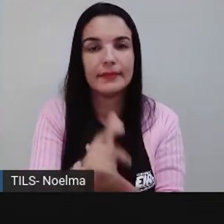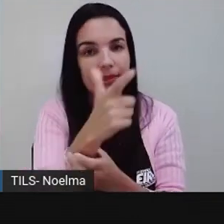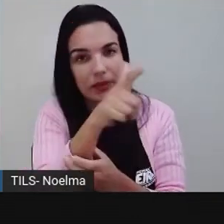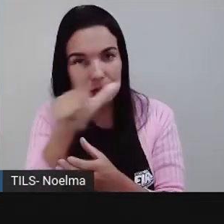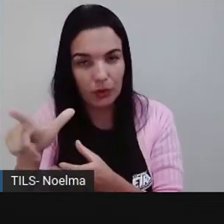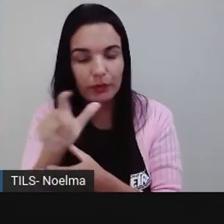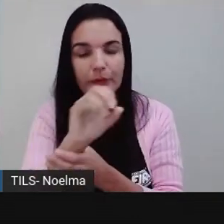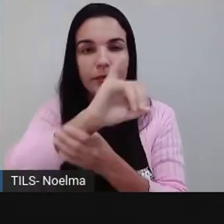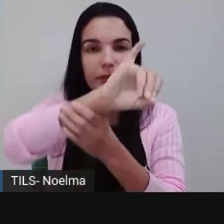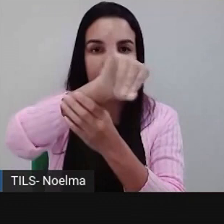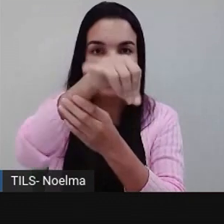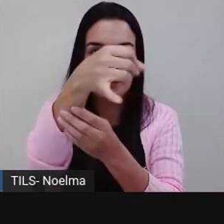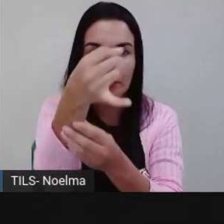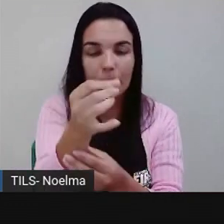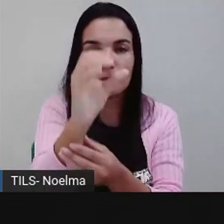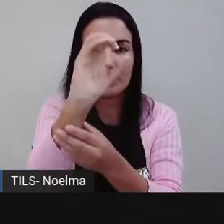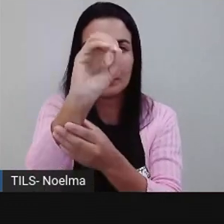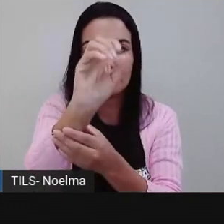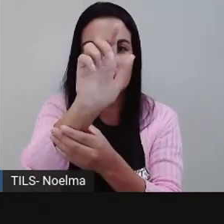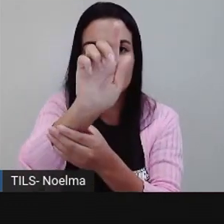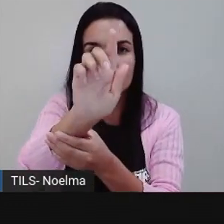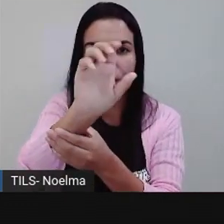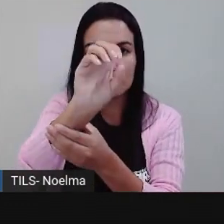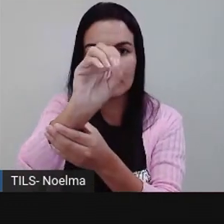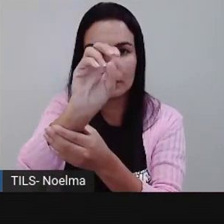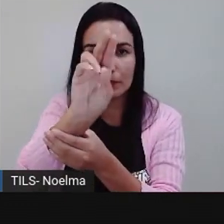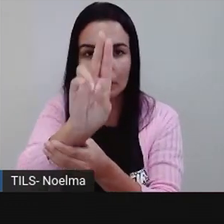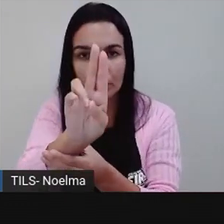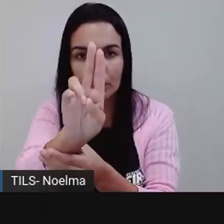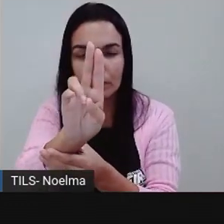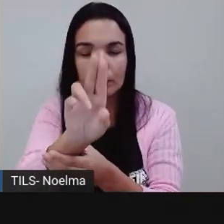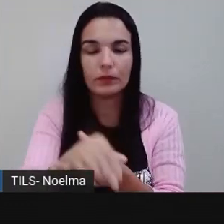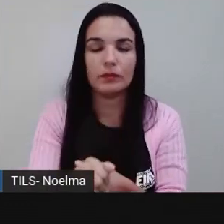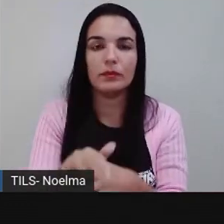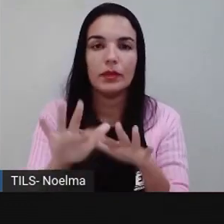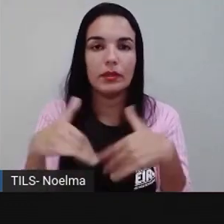Primeira conjugação, segunda conjugação ou terceira conjugação?